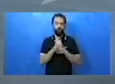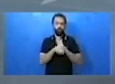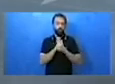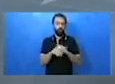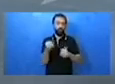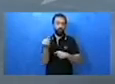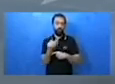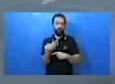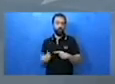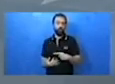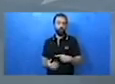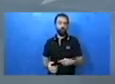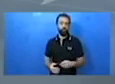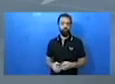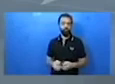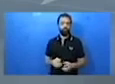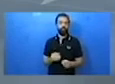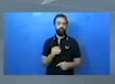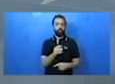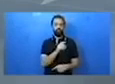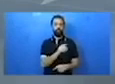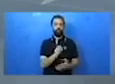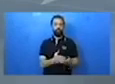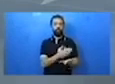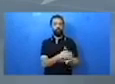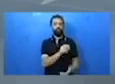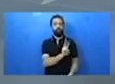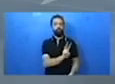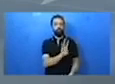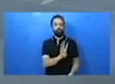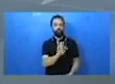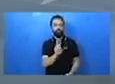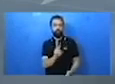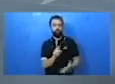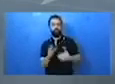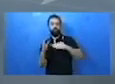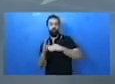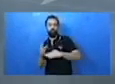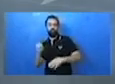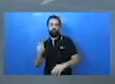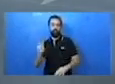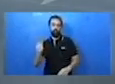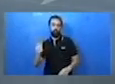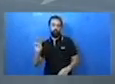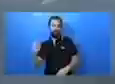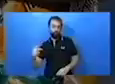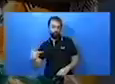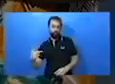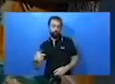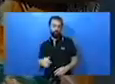página 242 até a 247. Vamos resolver atividades